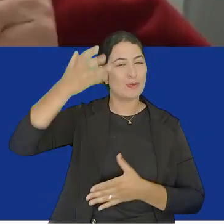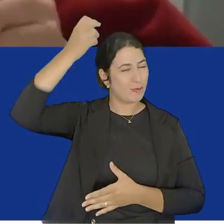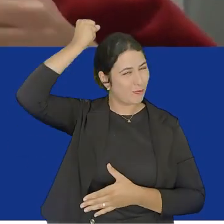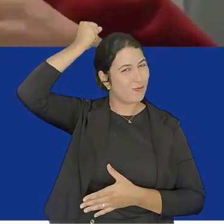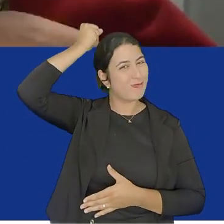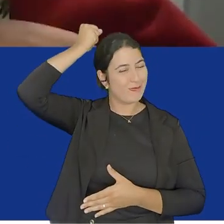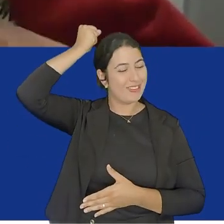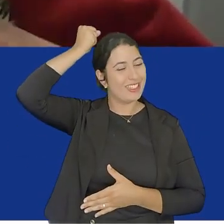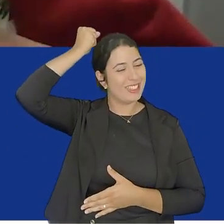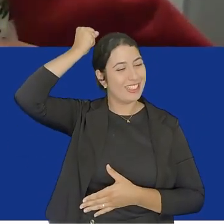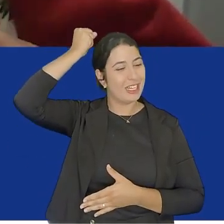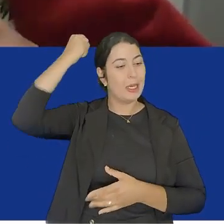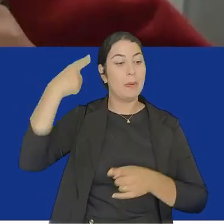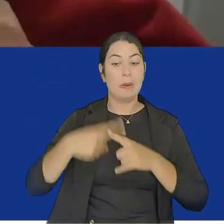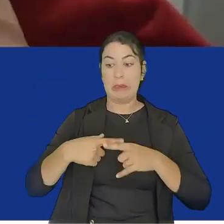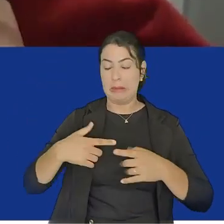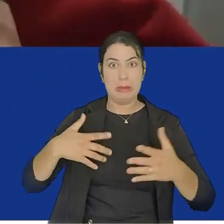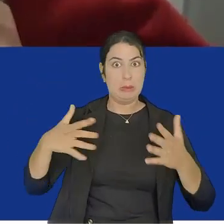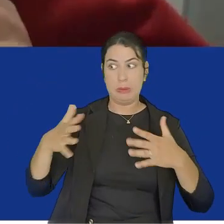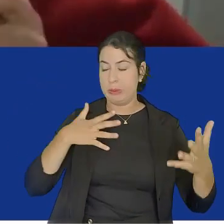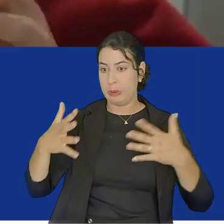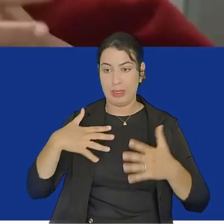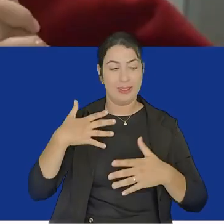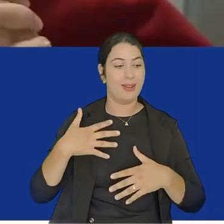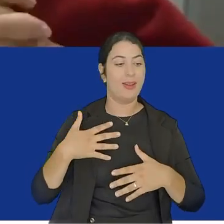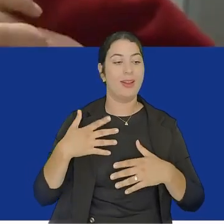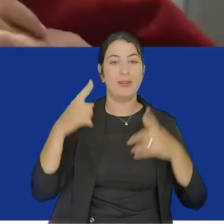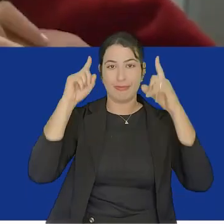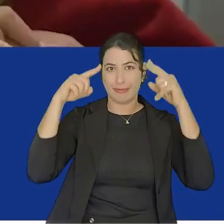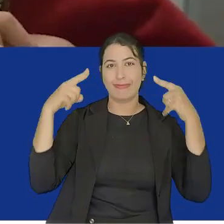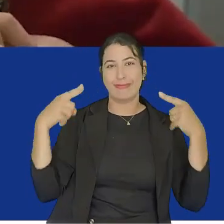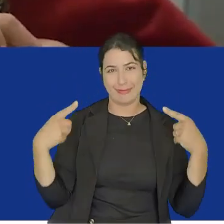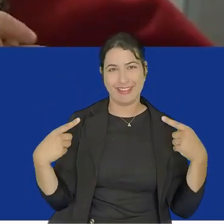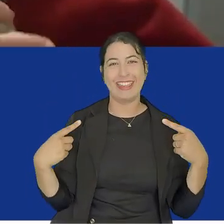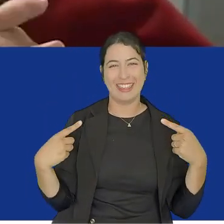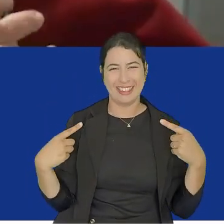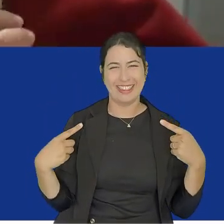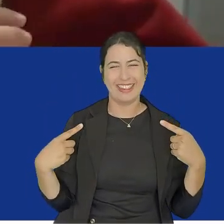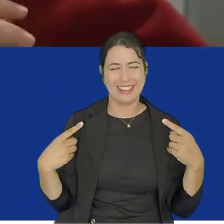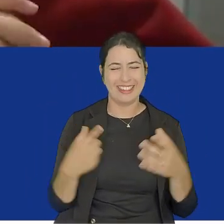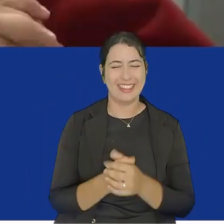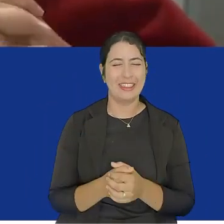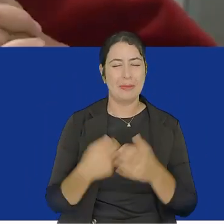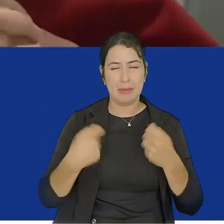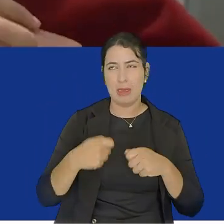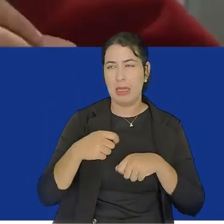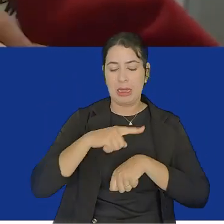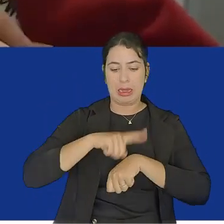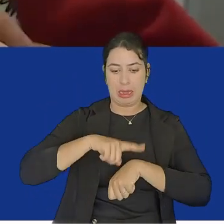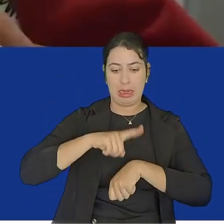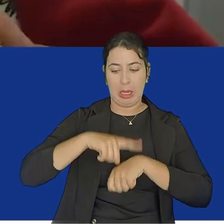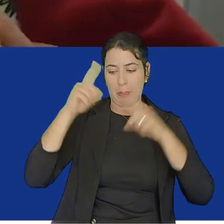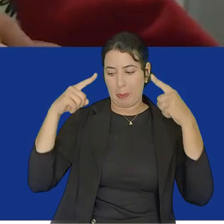porque estava muito corrido, não deu tempo de arrumar, e cabelo cacheado, gente, dá mais trabalho para arrumar, eu confesso.